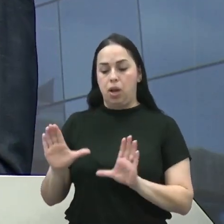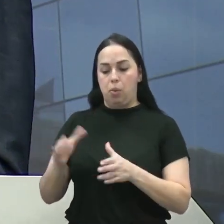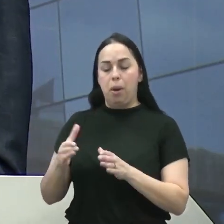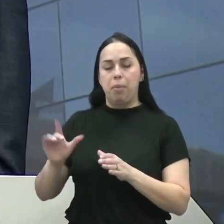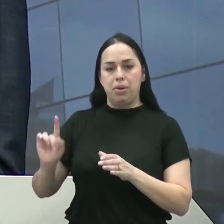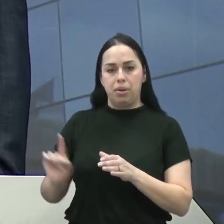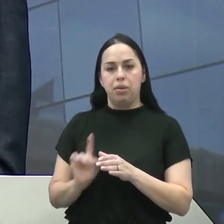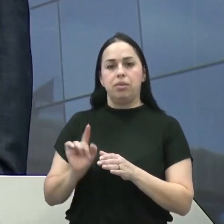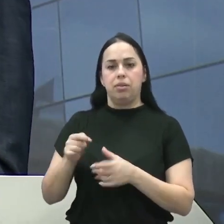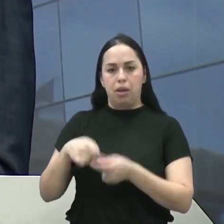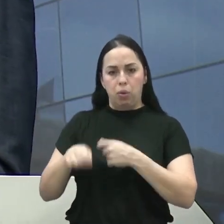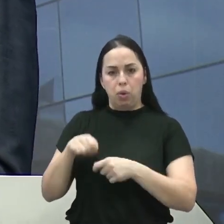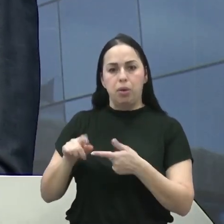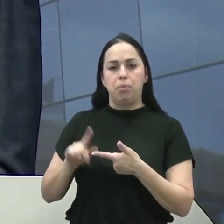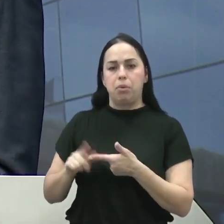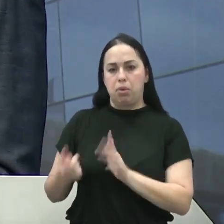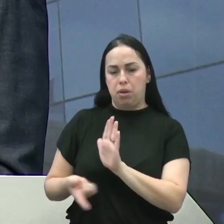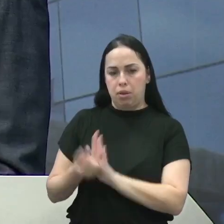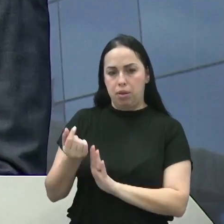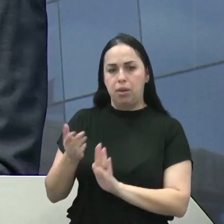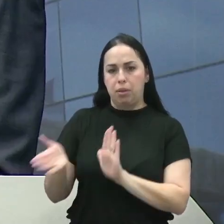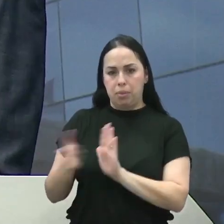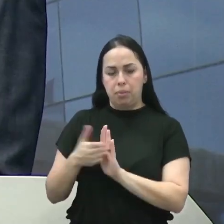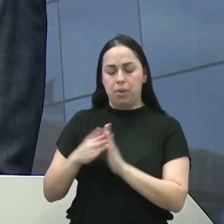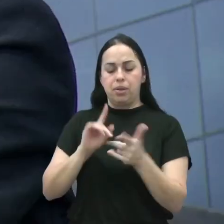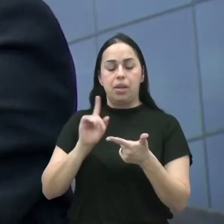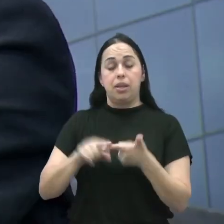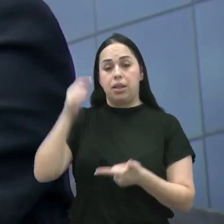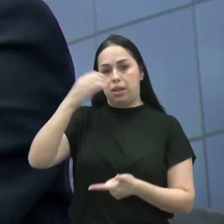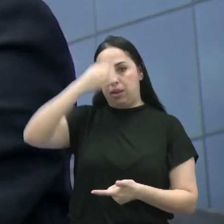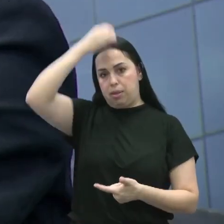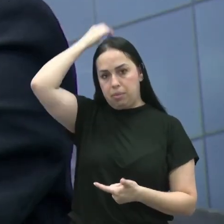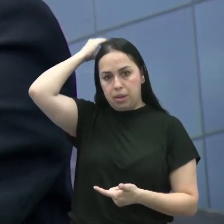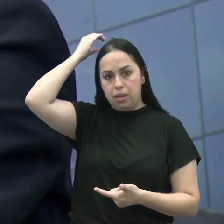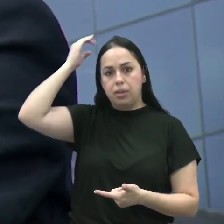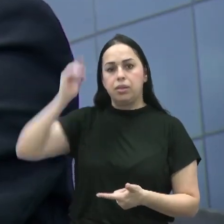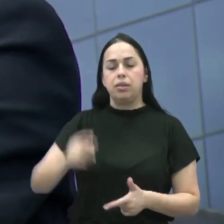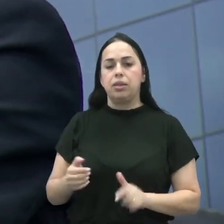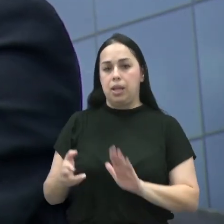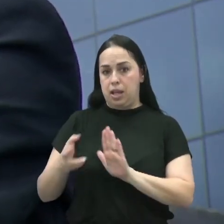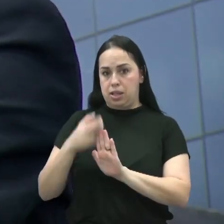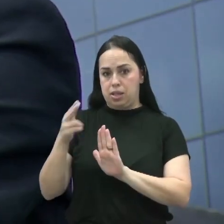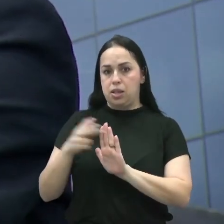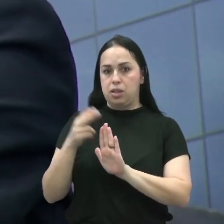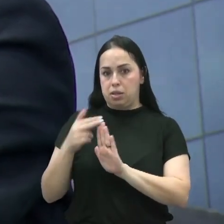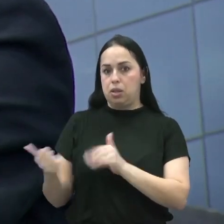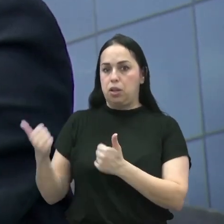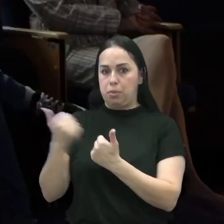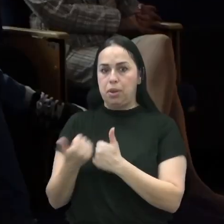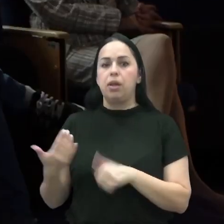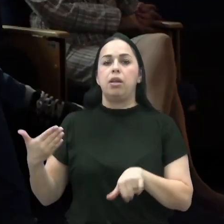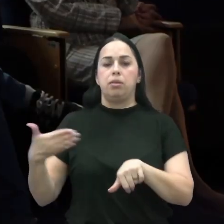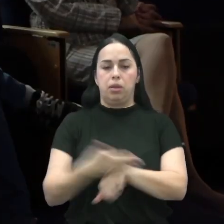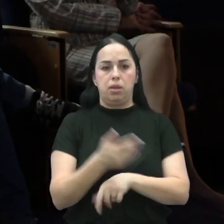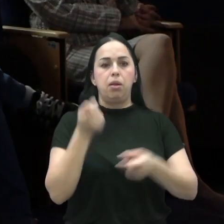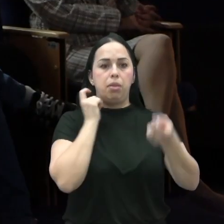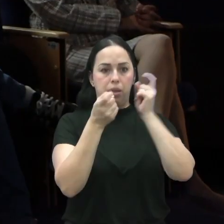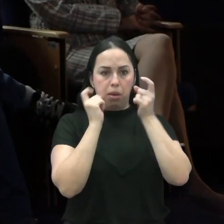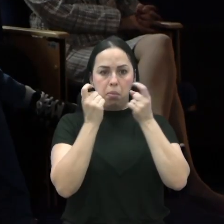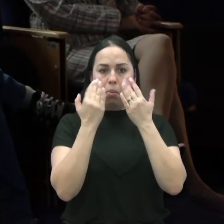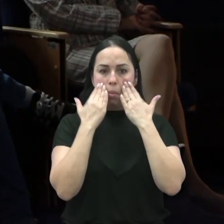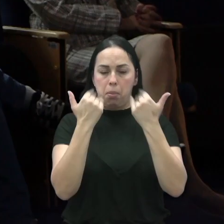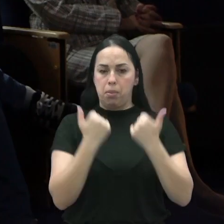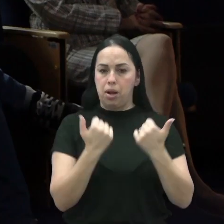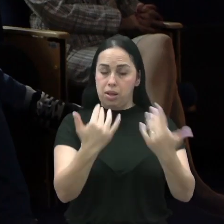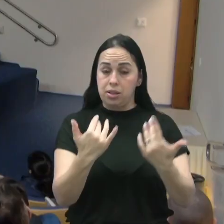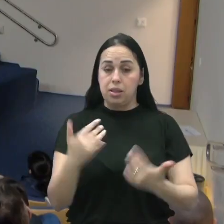membro da Comissão de Economia, Finanças e Orçamento da Câmara, e Carlos Abranches, relator suplente, participaram da